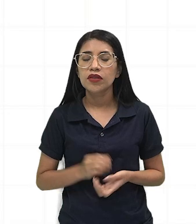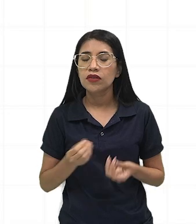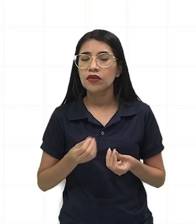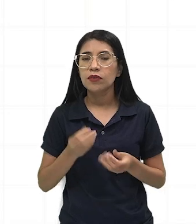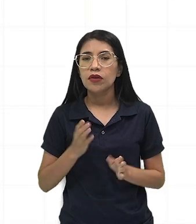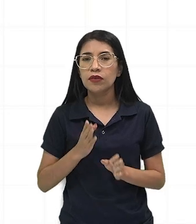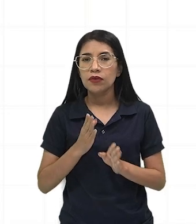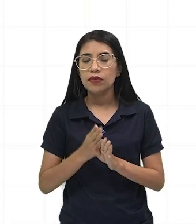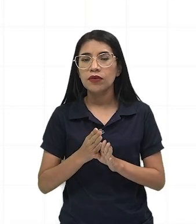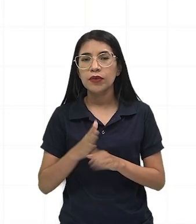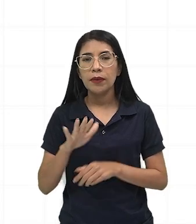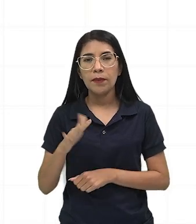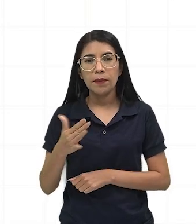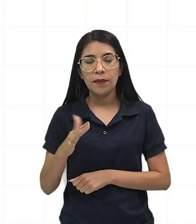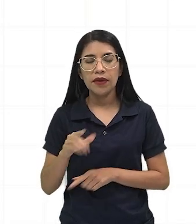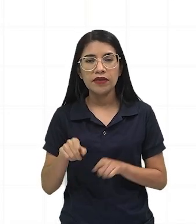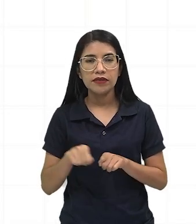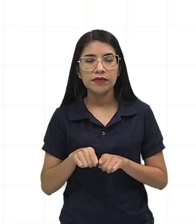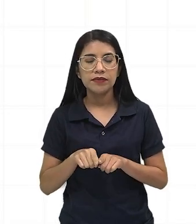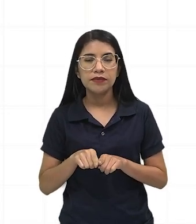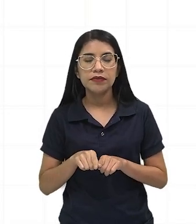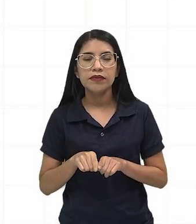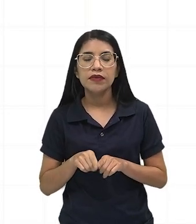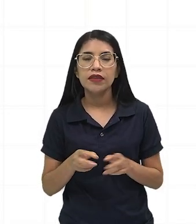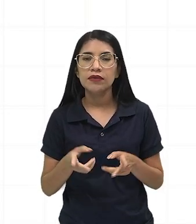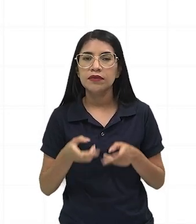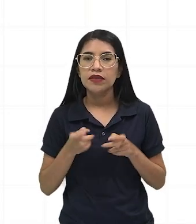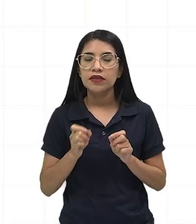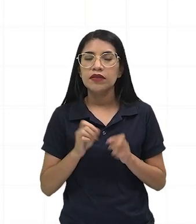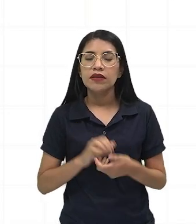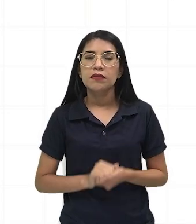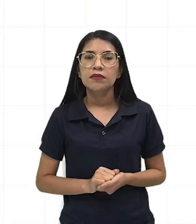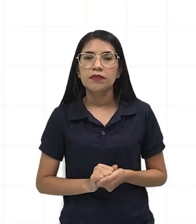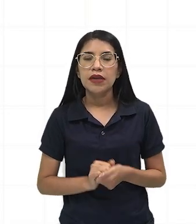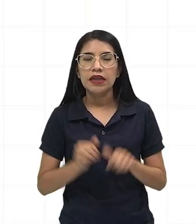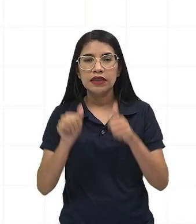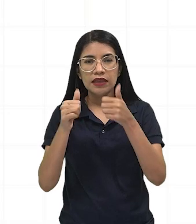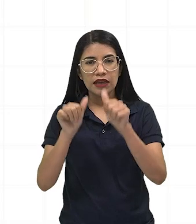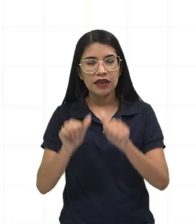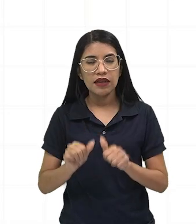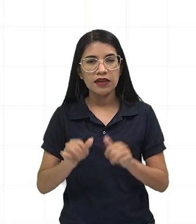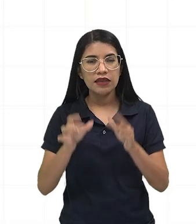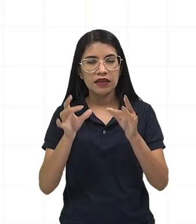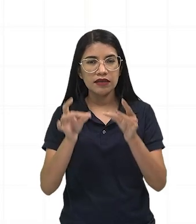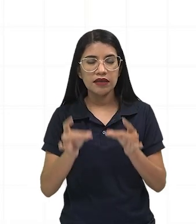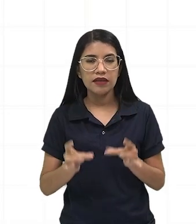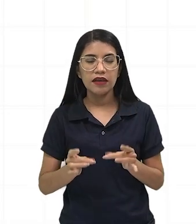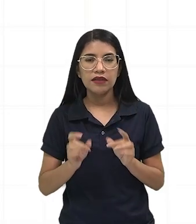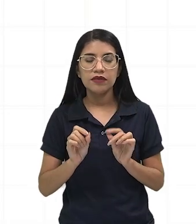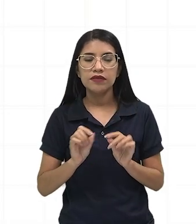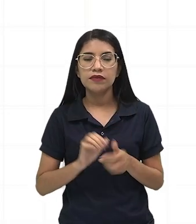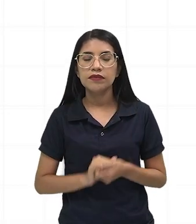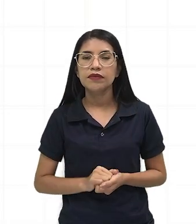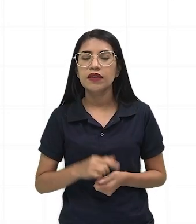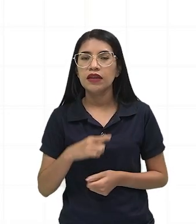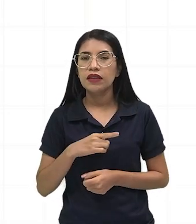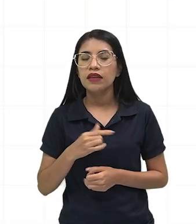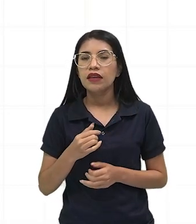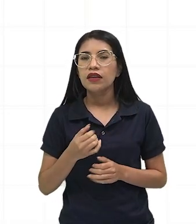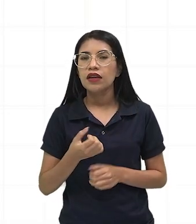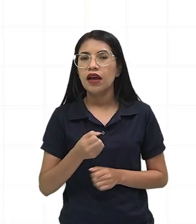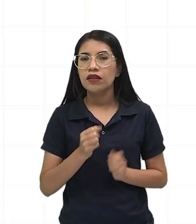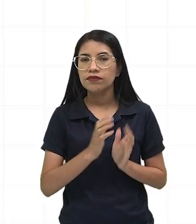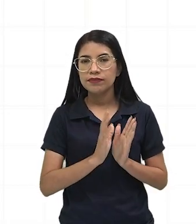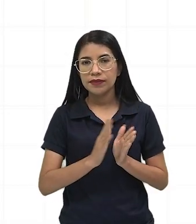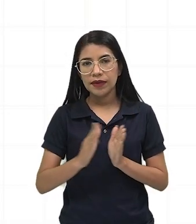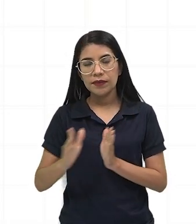média aritmética? Observe que para nós tratarmos, né, dado uma lista